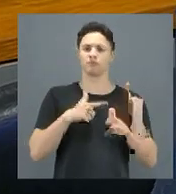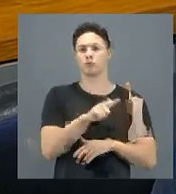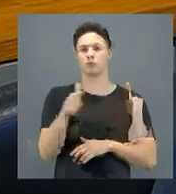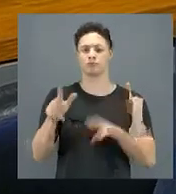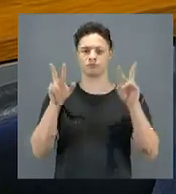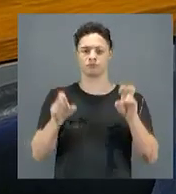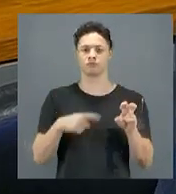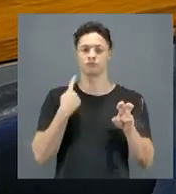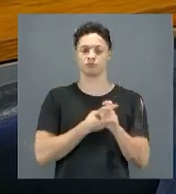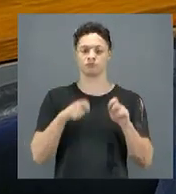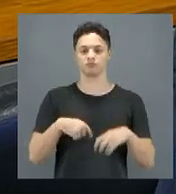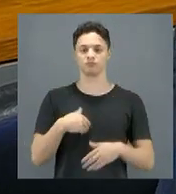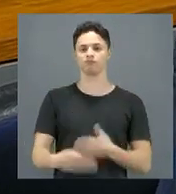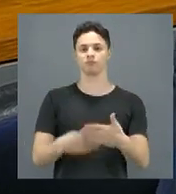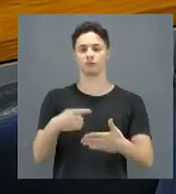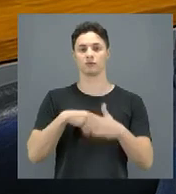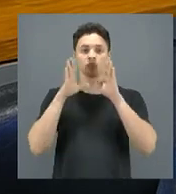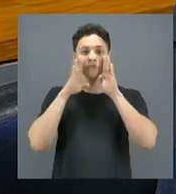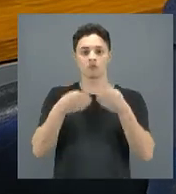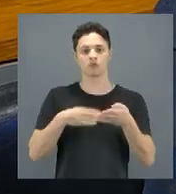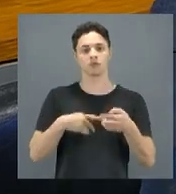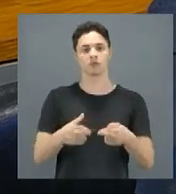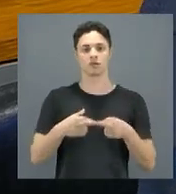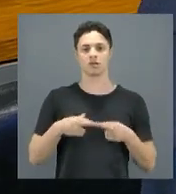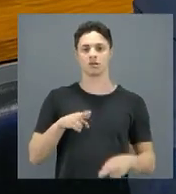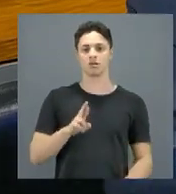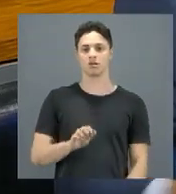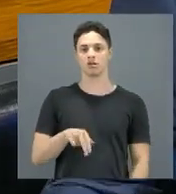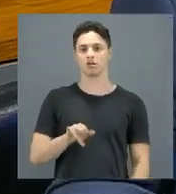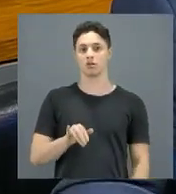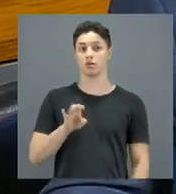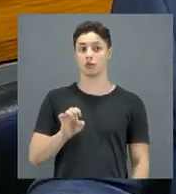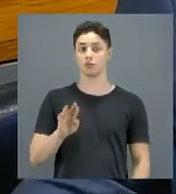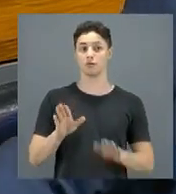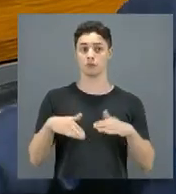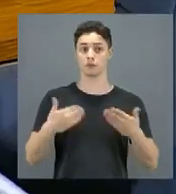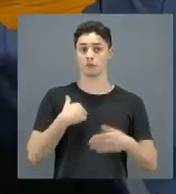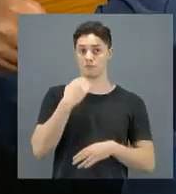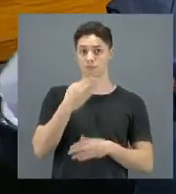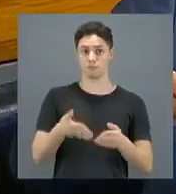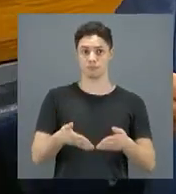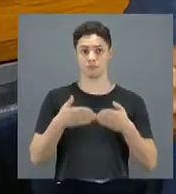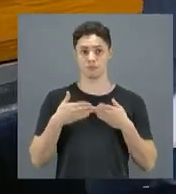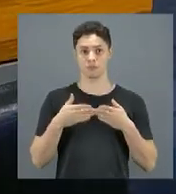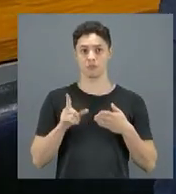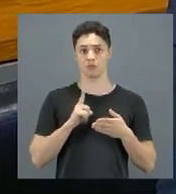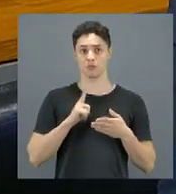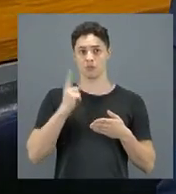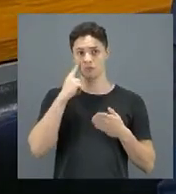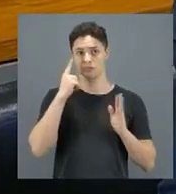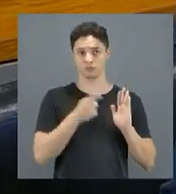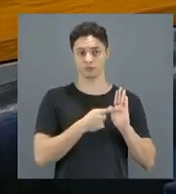pode perpassar, mas eu vou me ater ao requerimento, tá? Então, pedi aqui emprestado, Portinho. Nós